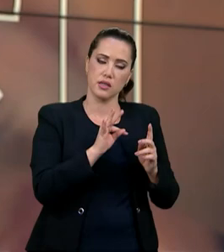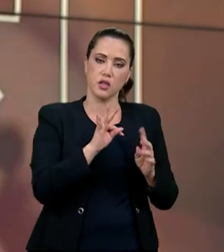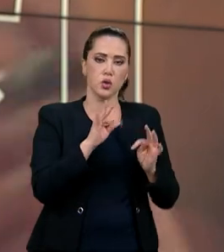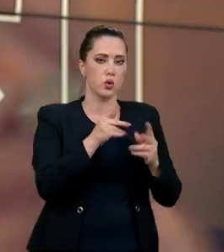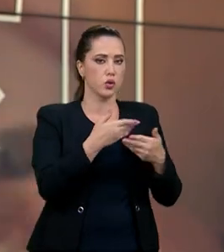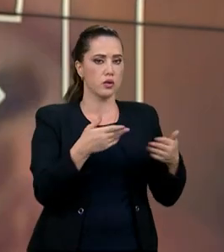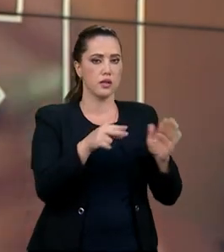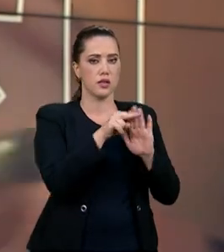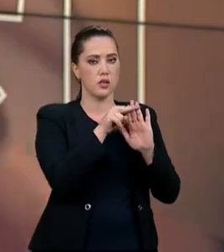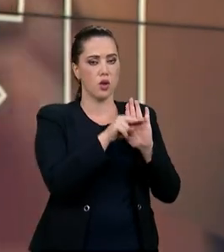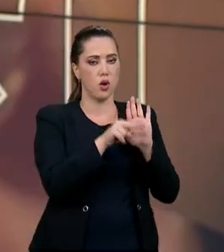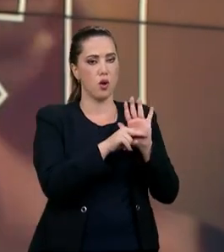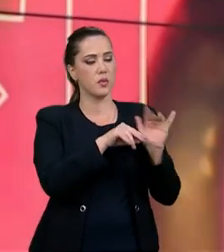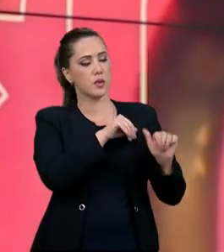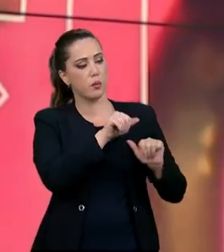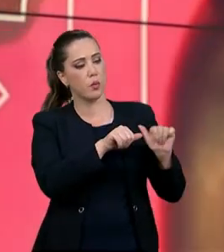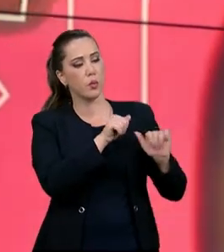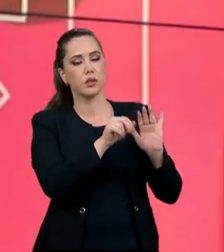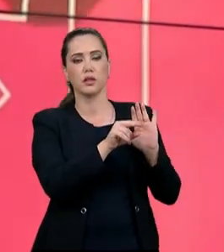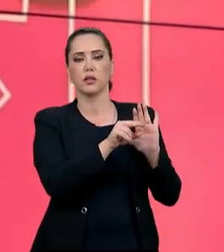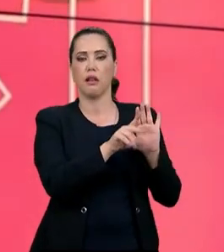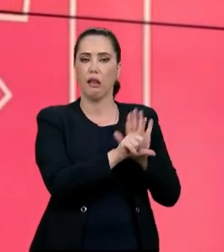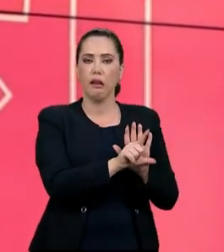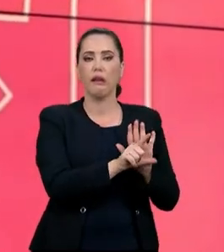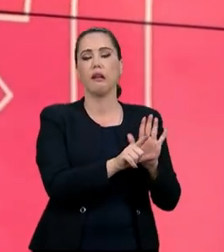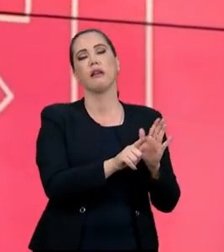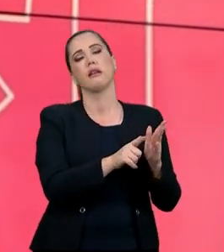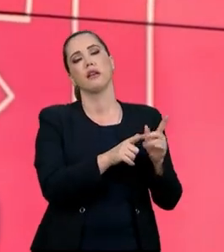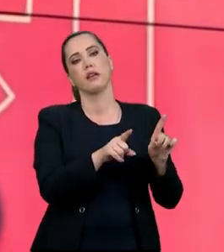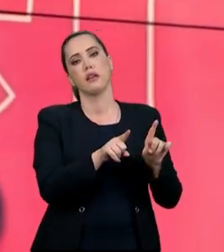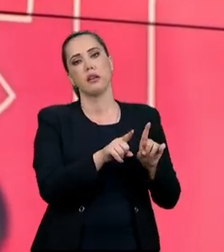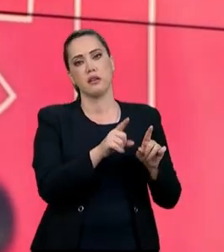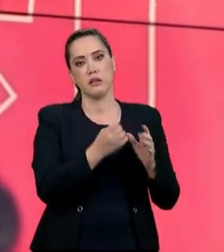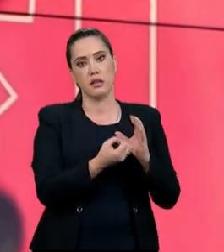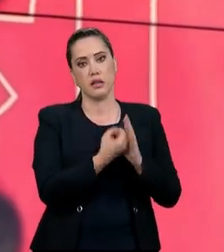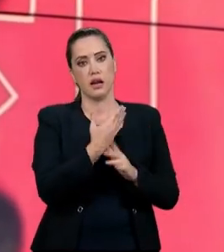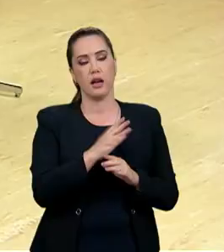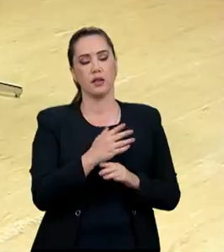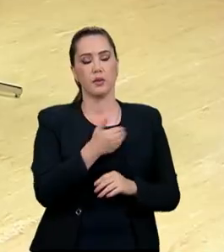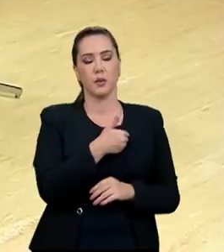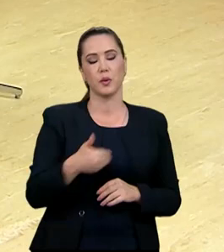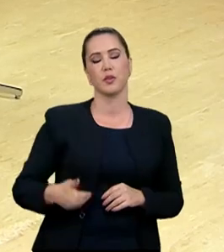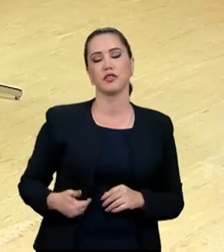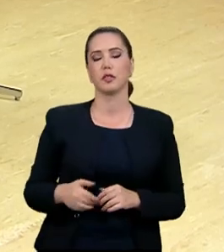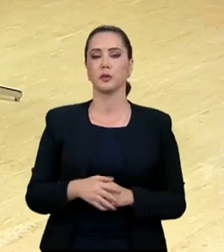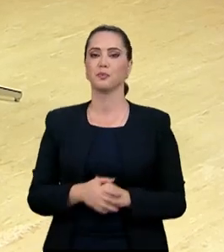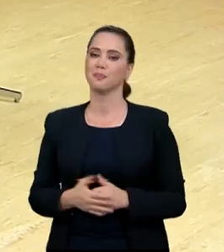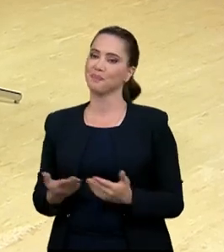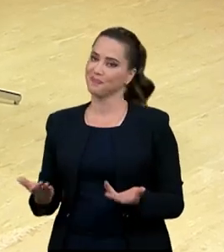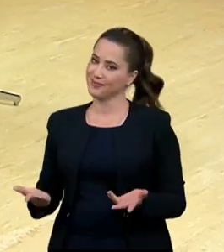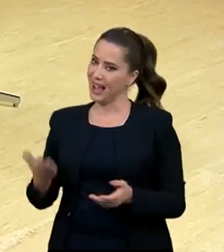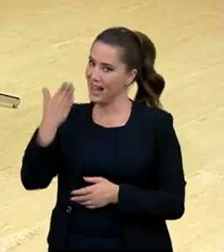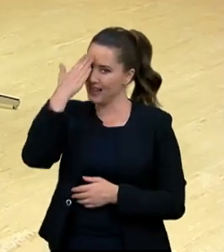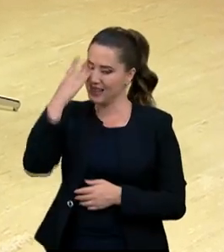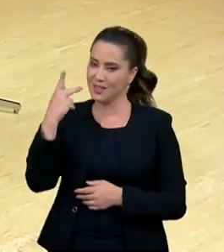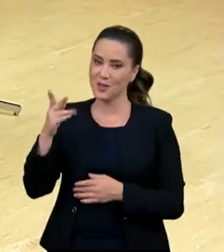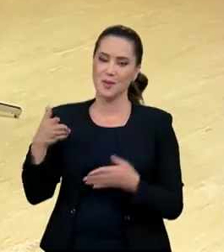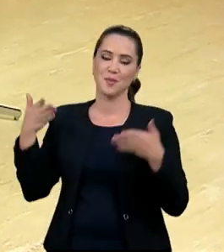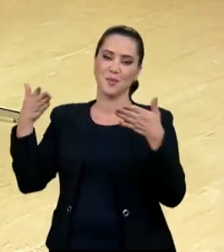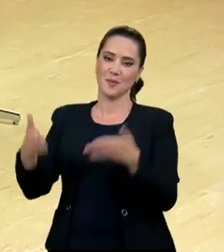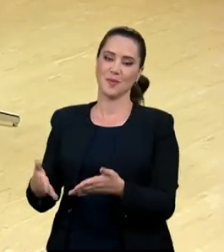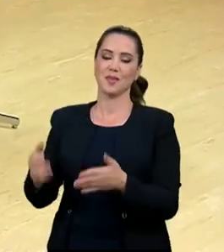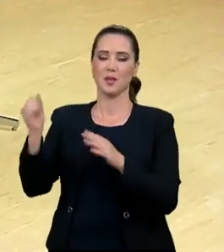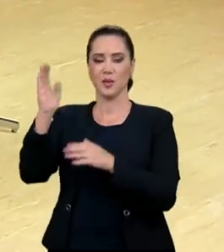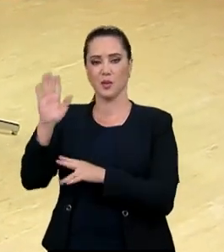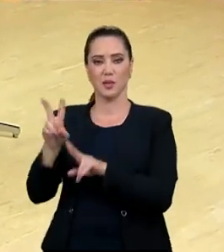essas mudanças nos arcabouços regulatórios que têm sido implementados aí pelo governo. Secretário, muito obrigado pela participação aqui no Brasil em Pauta. Já